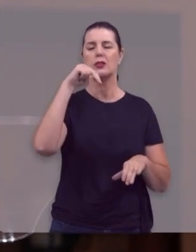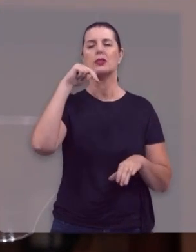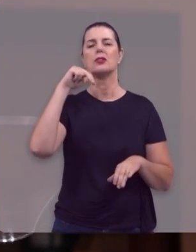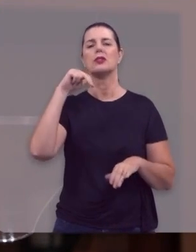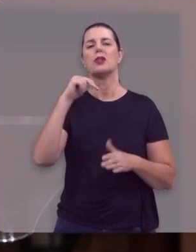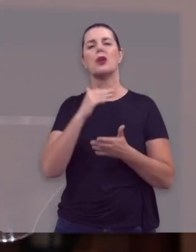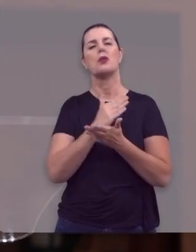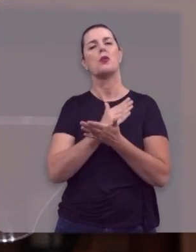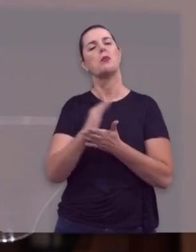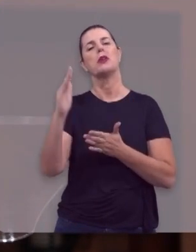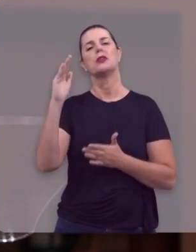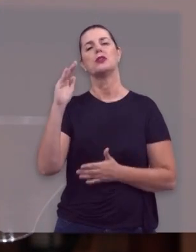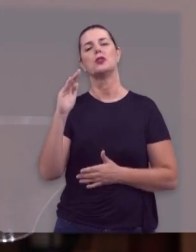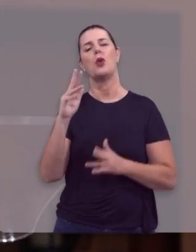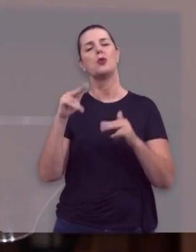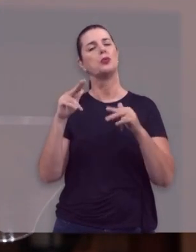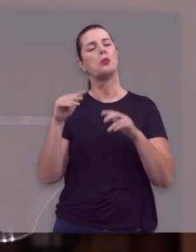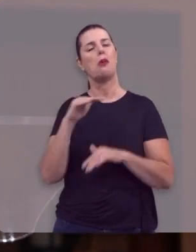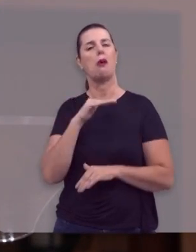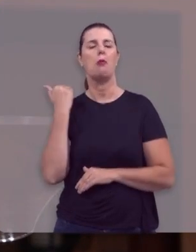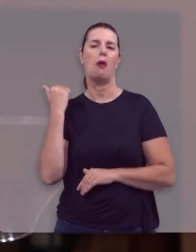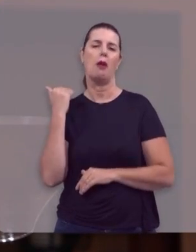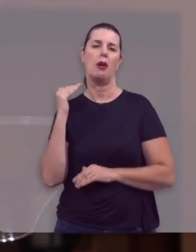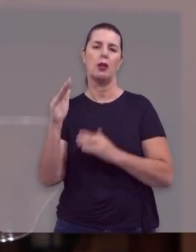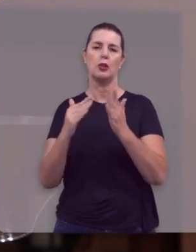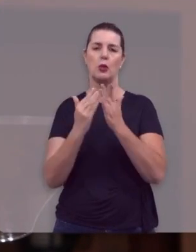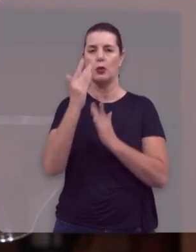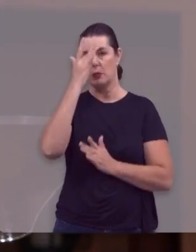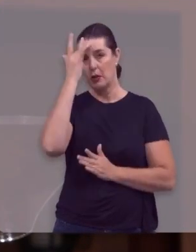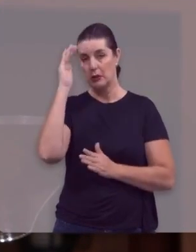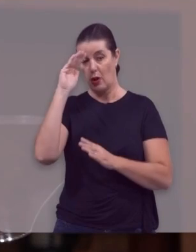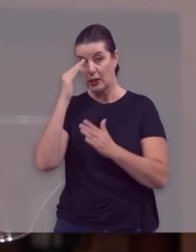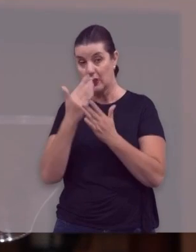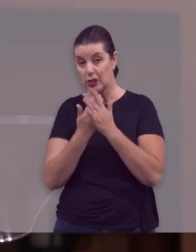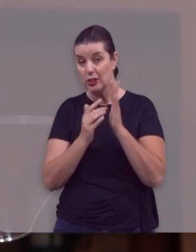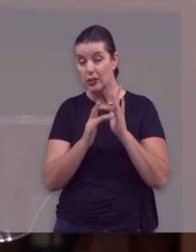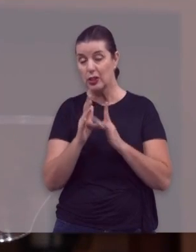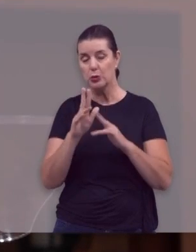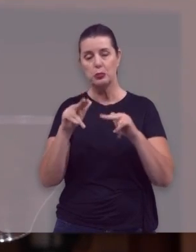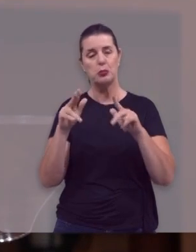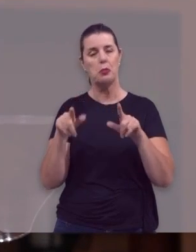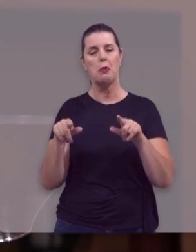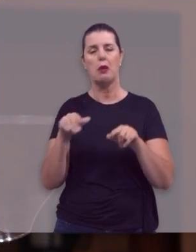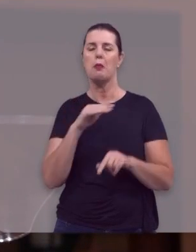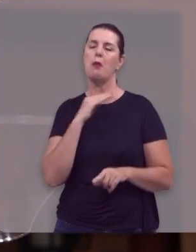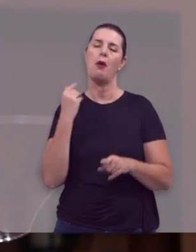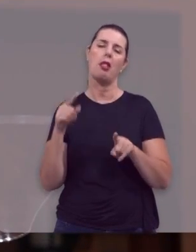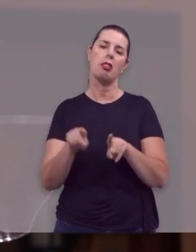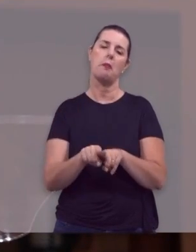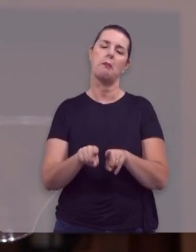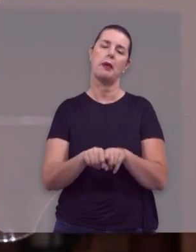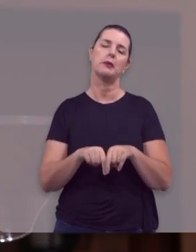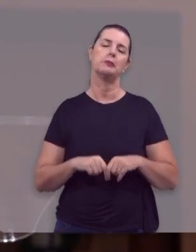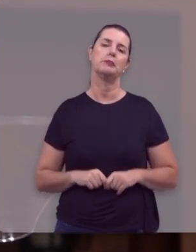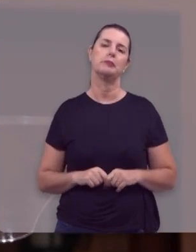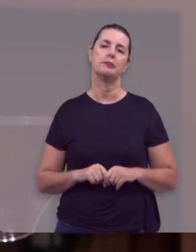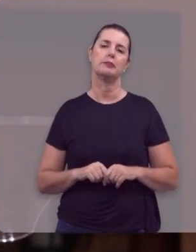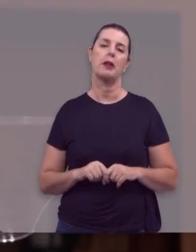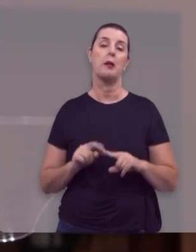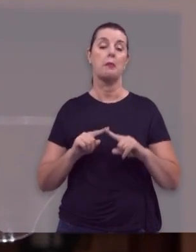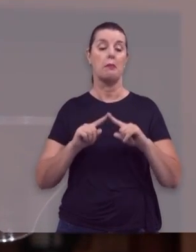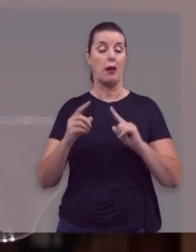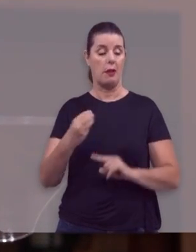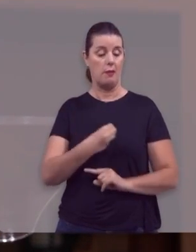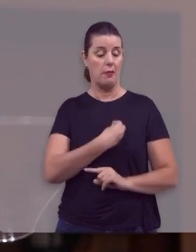a imortalidade, e todo aquele que crê nele não morrerá eternamente, mas